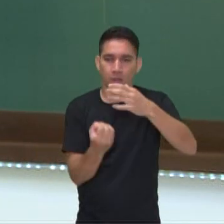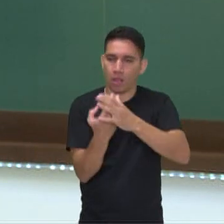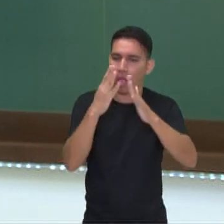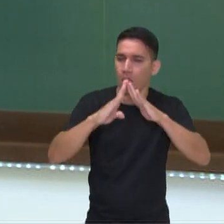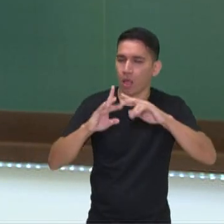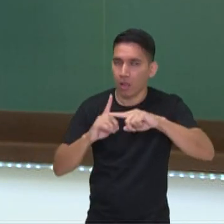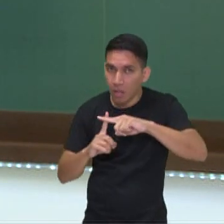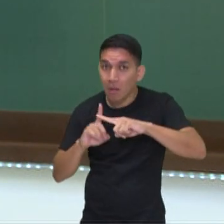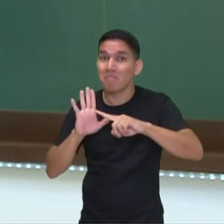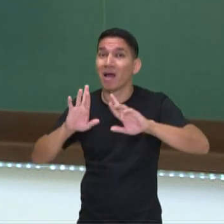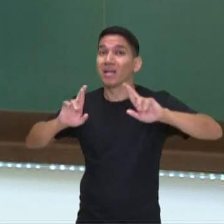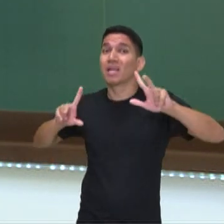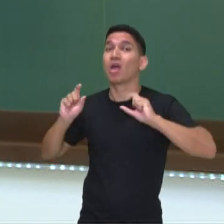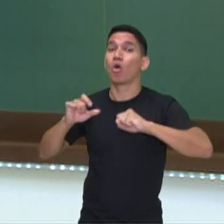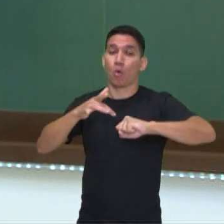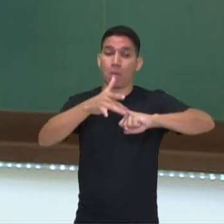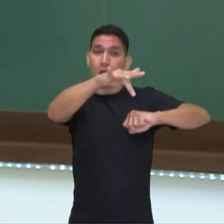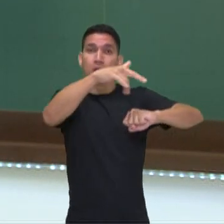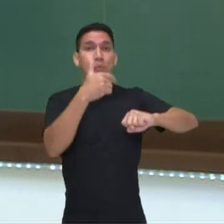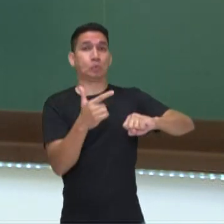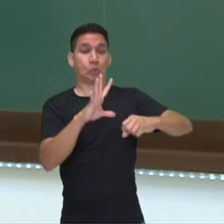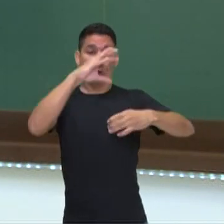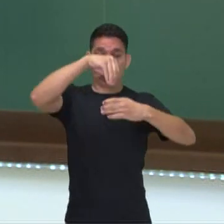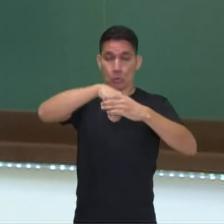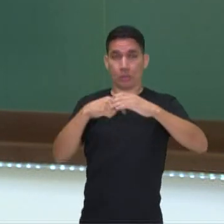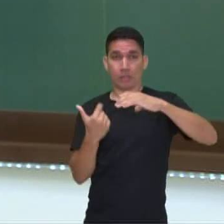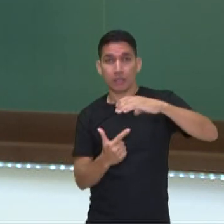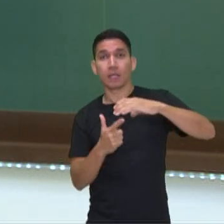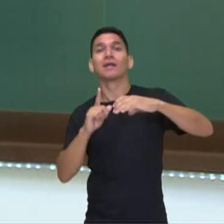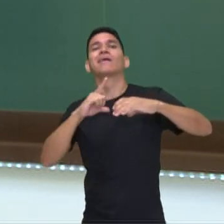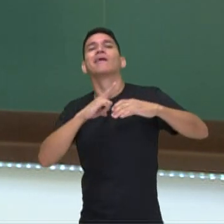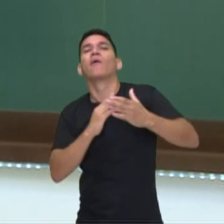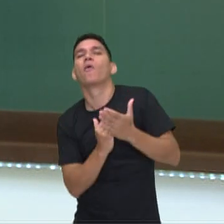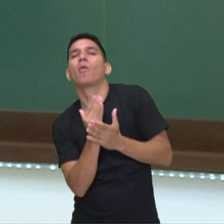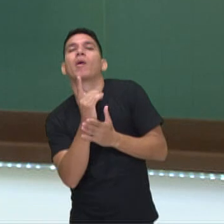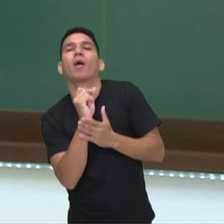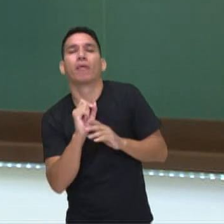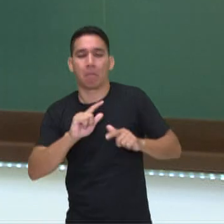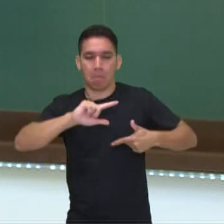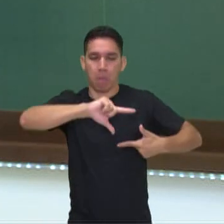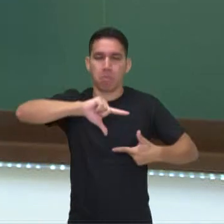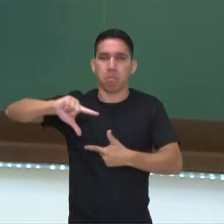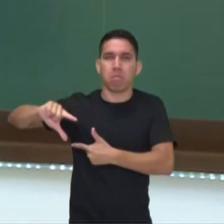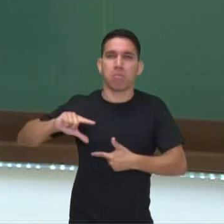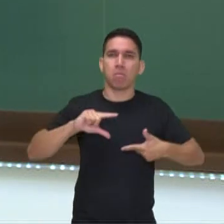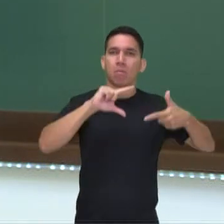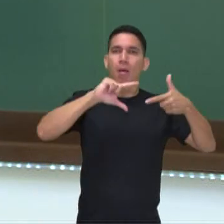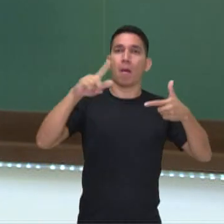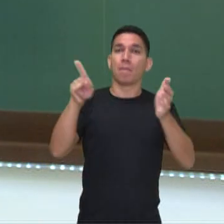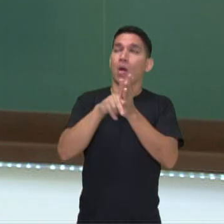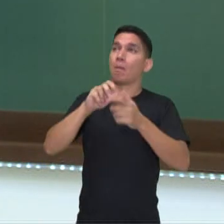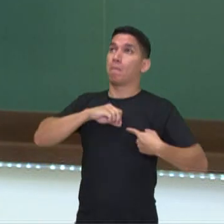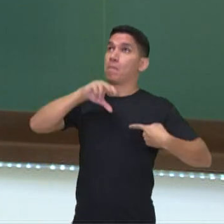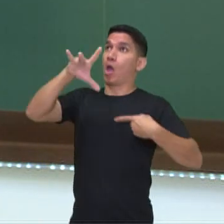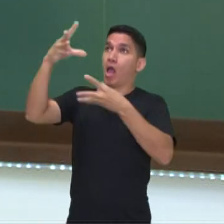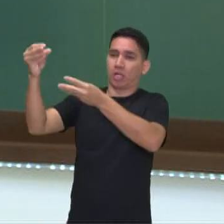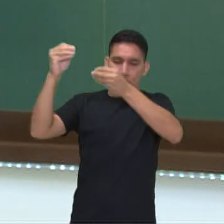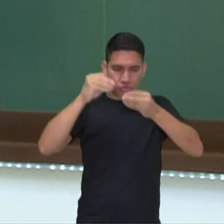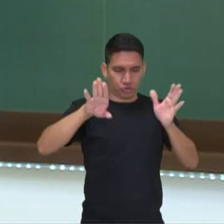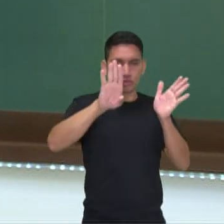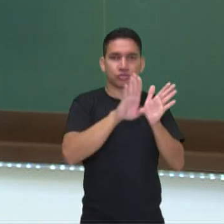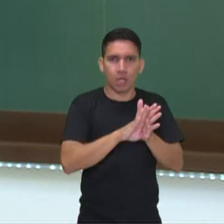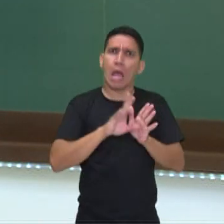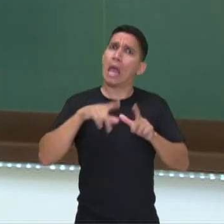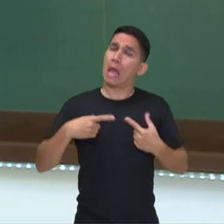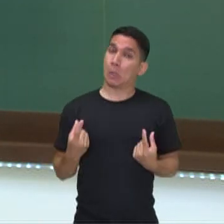que a diferença é que não vai ter aquele endouramento interno. Ela vai trabalhar com os azulejos portugueses, que eram riquíssimos, caríssimos,